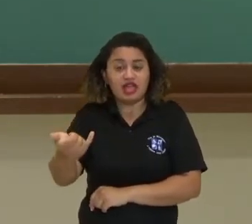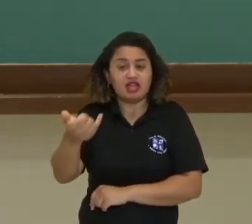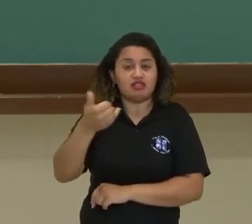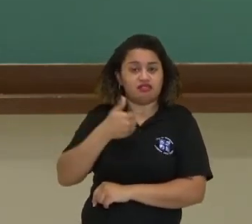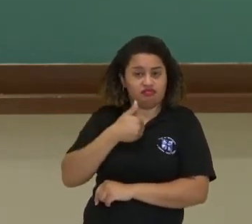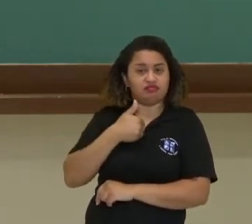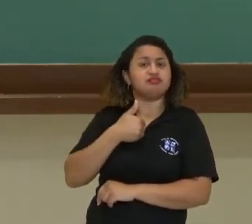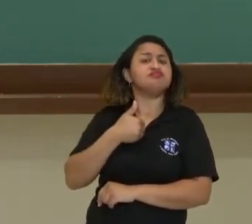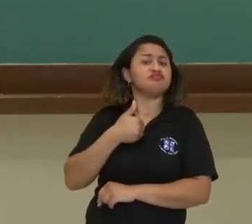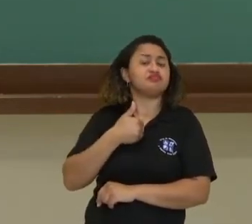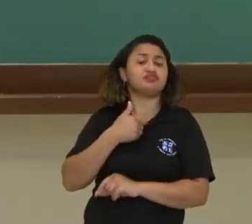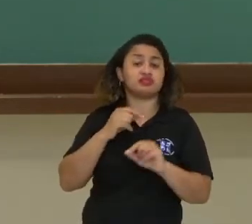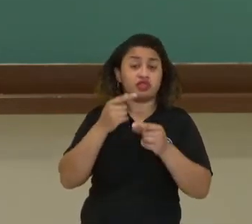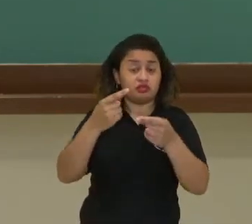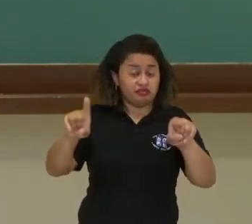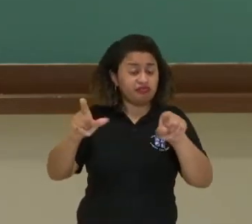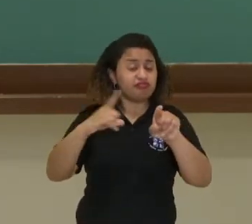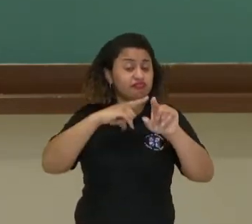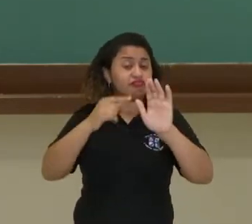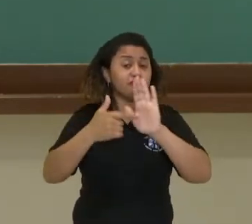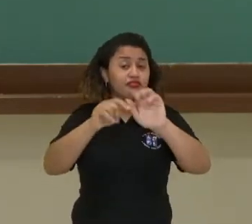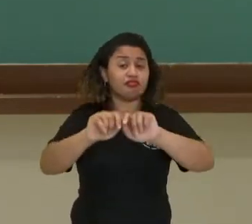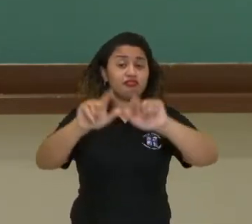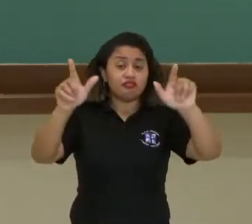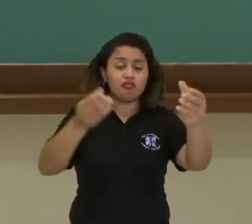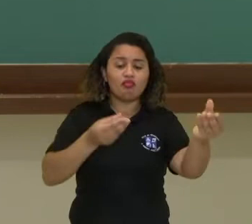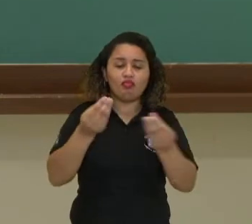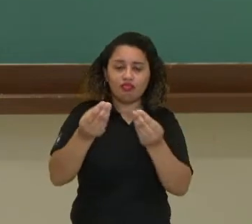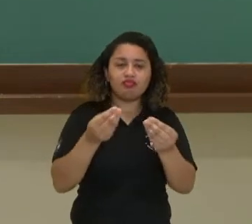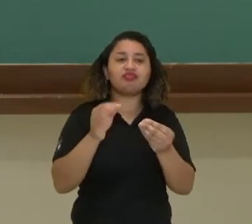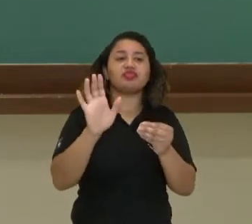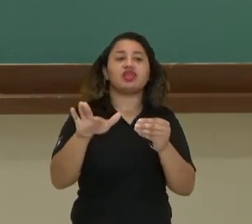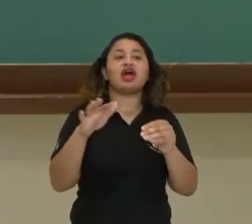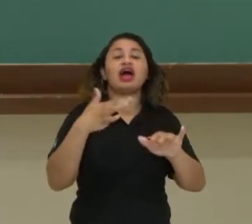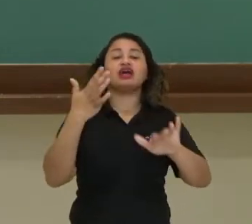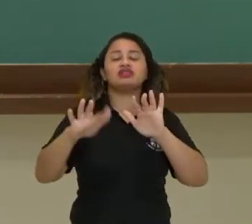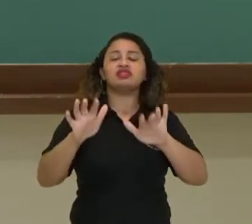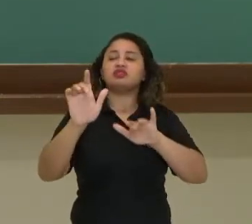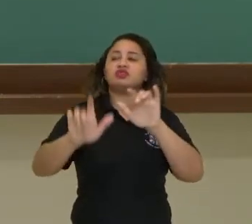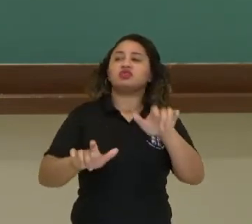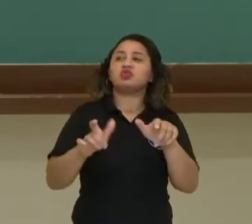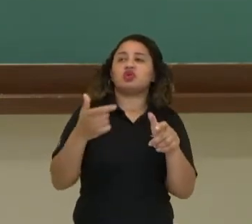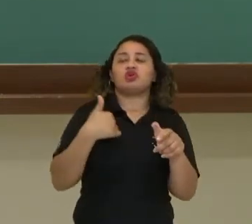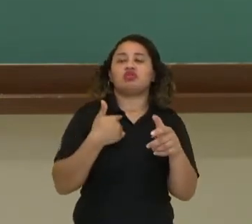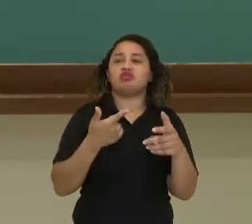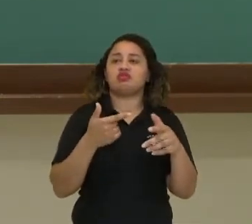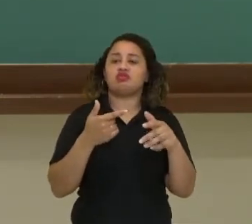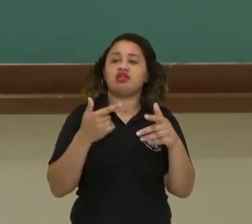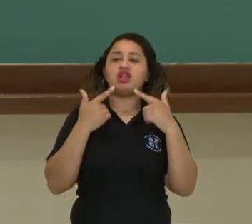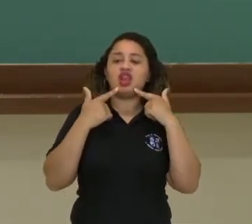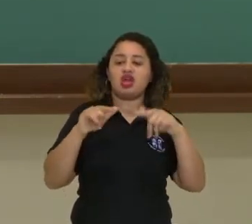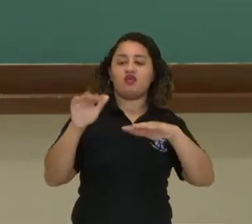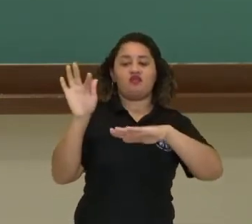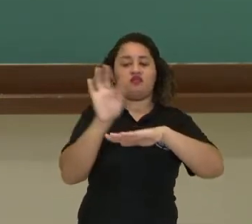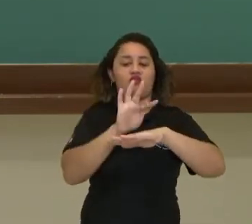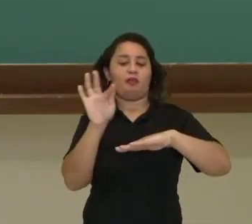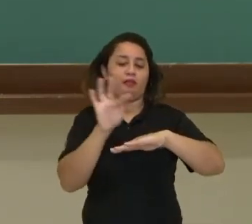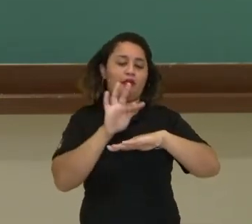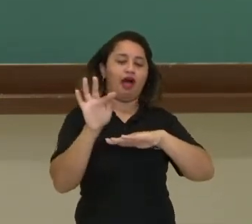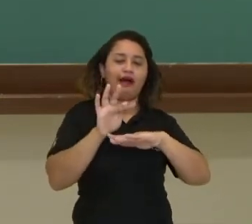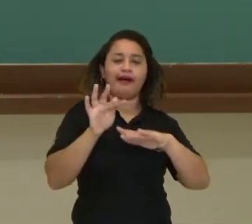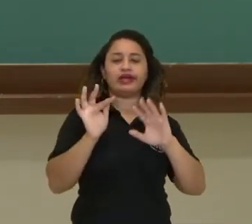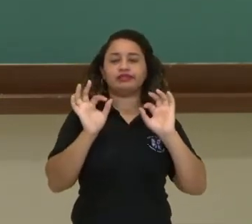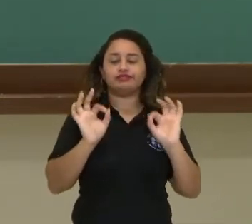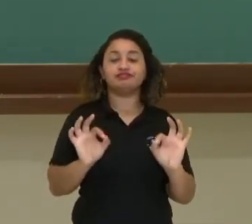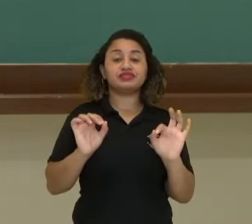me disse eu não posso dizer alguém descer às vezes a pessoa que aparecer culta que aparecer que fala bonito